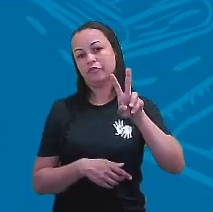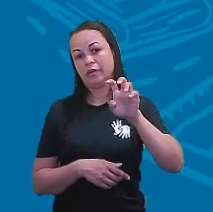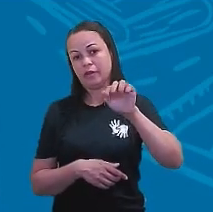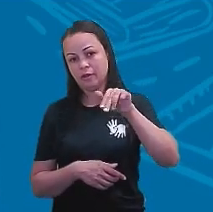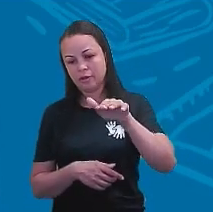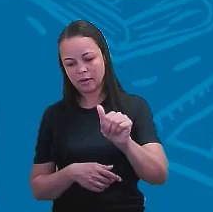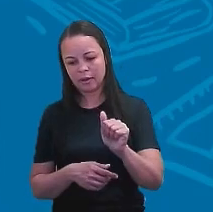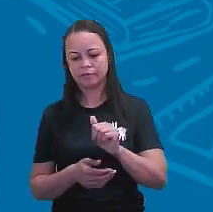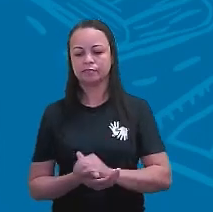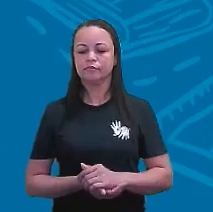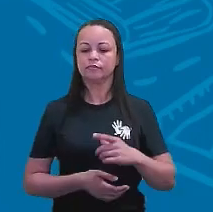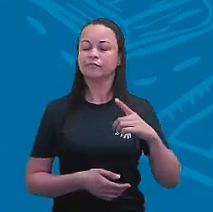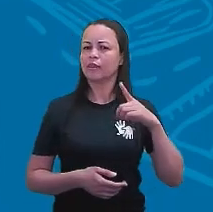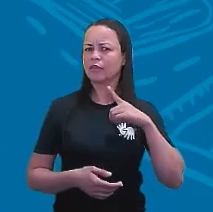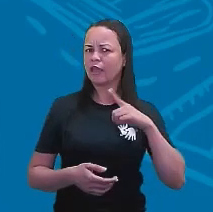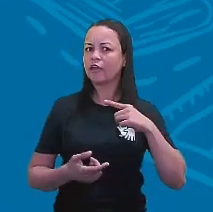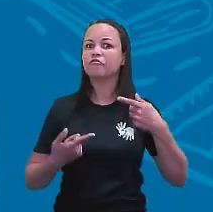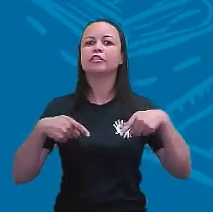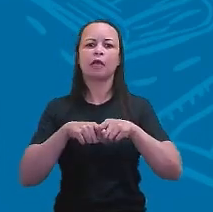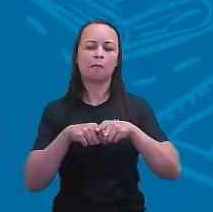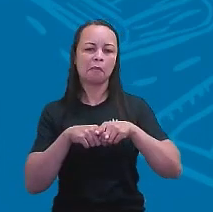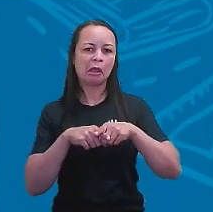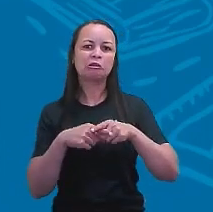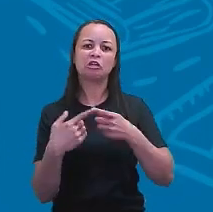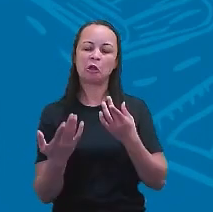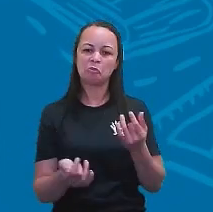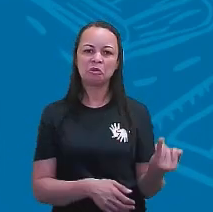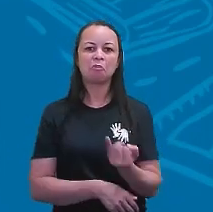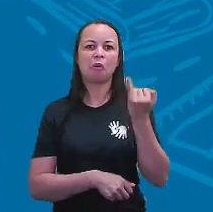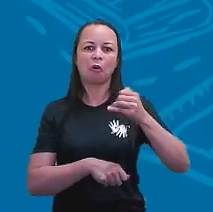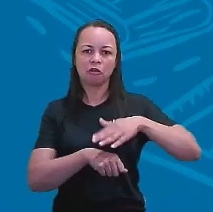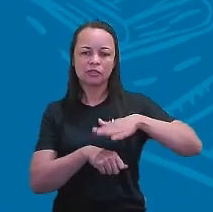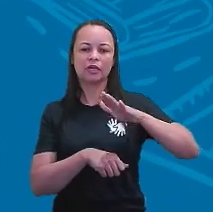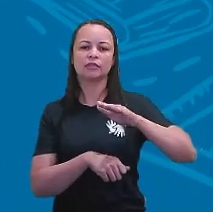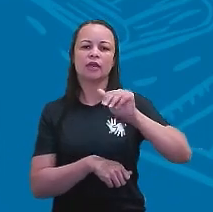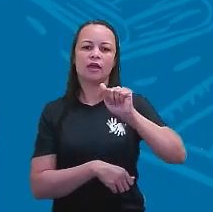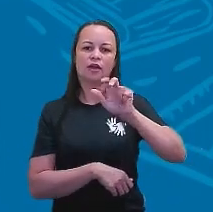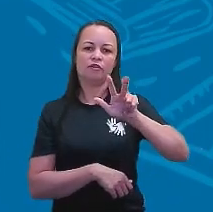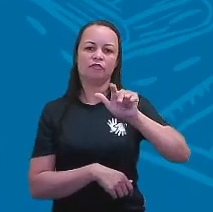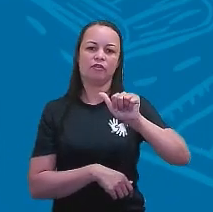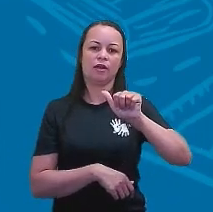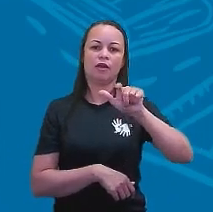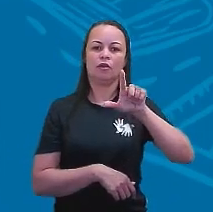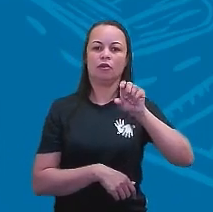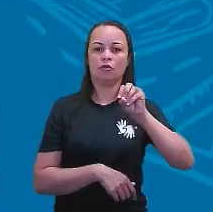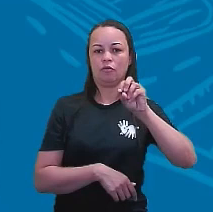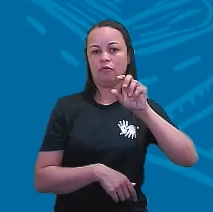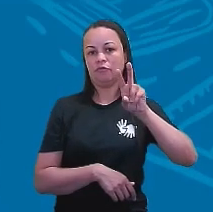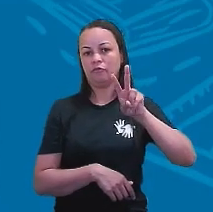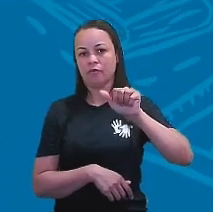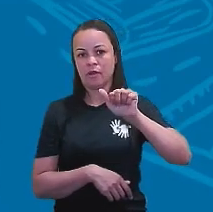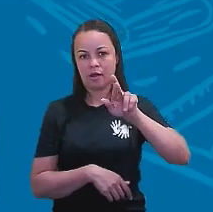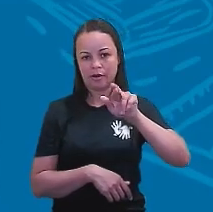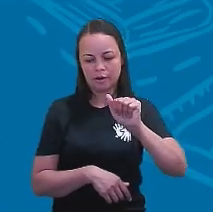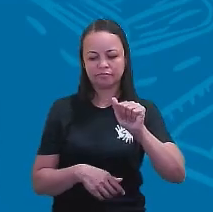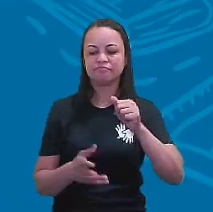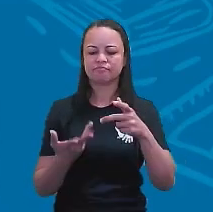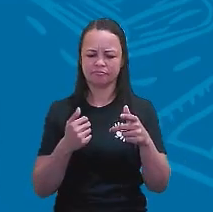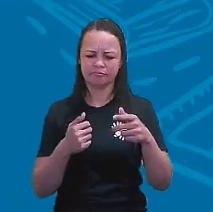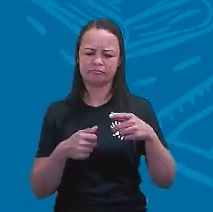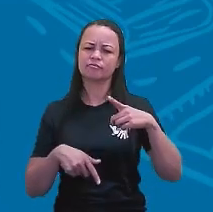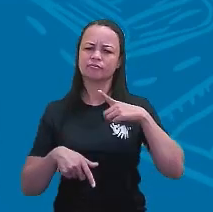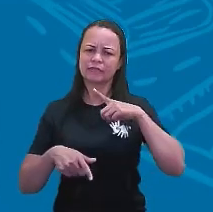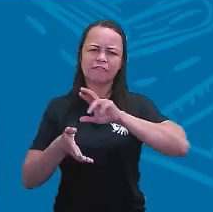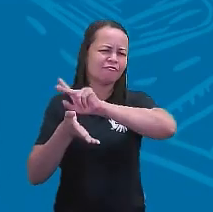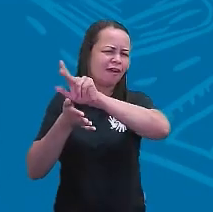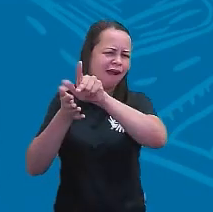a tal e tão honrosa Avalovara, temos também O Mundo Estagnado, enfim, obras aqui é o que a